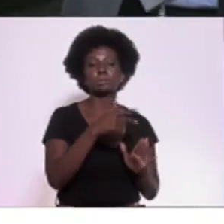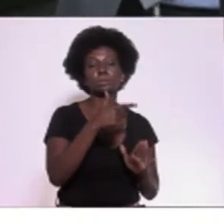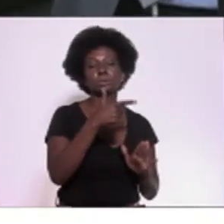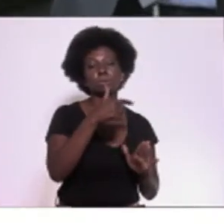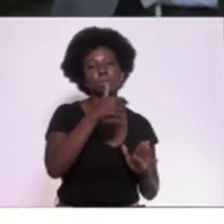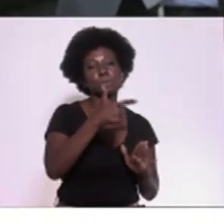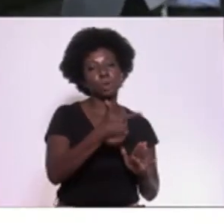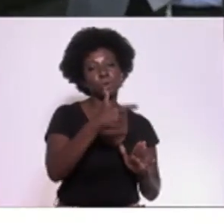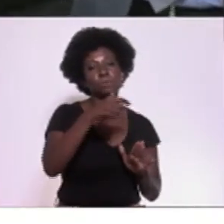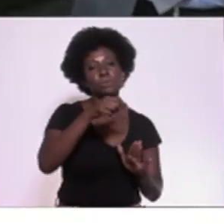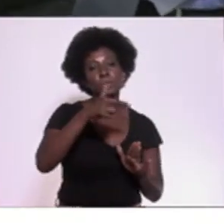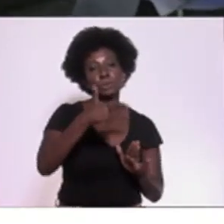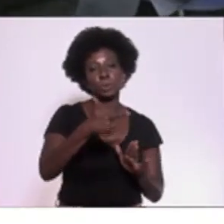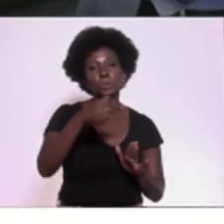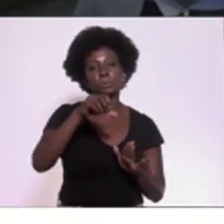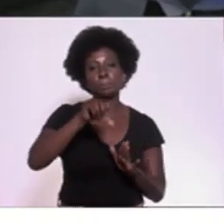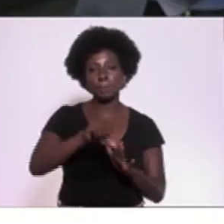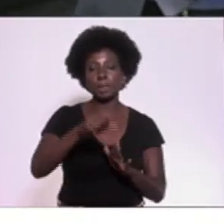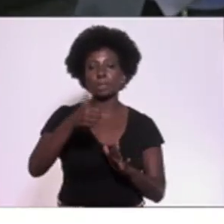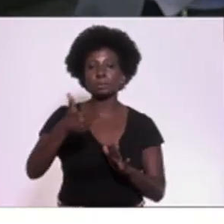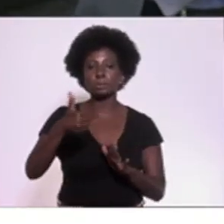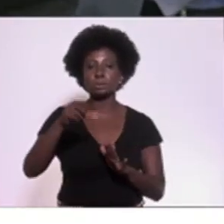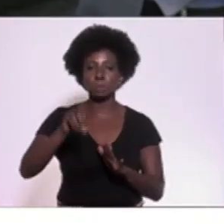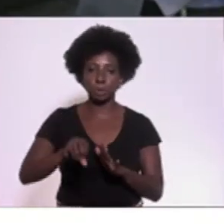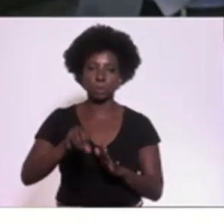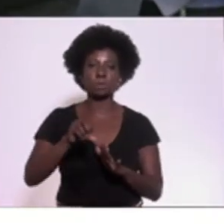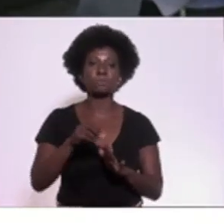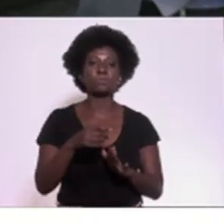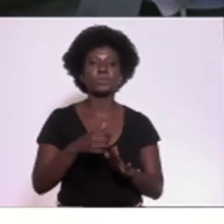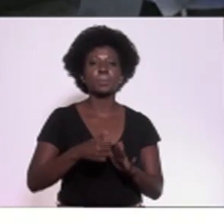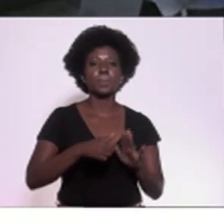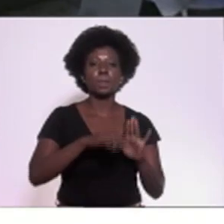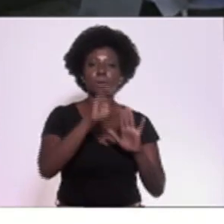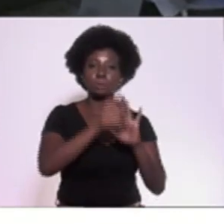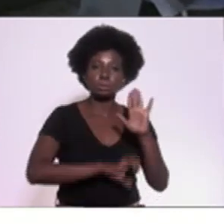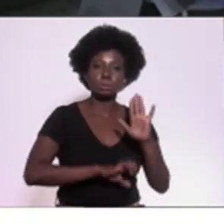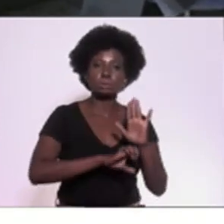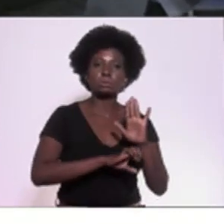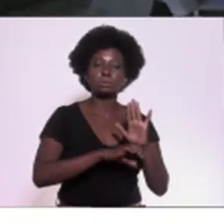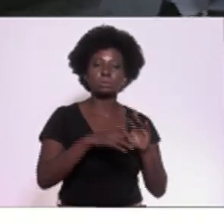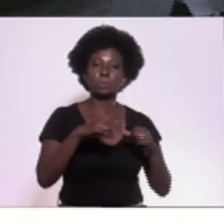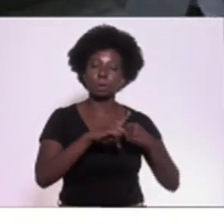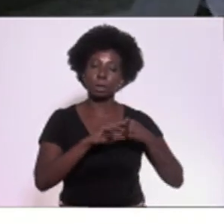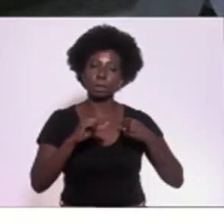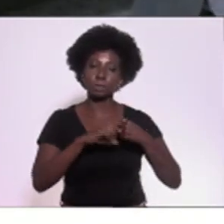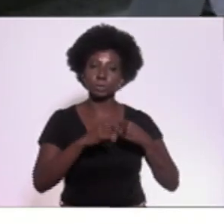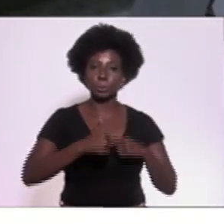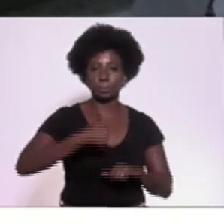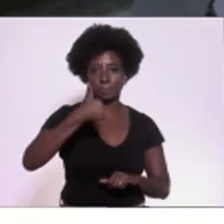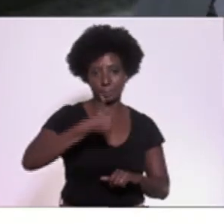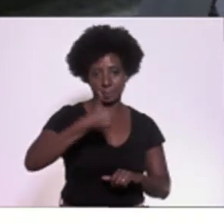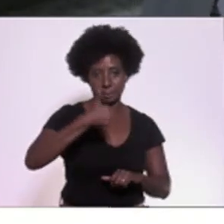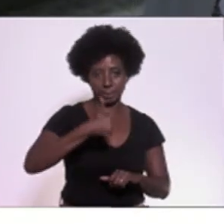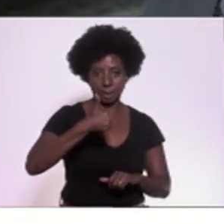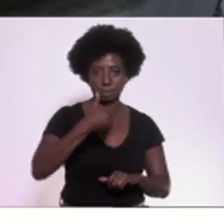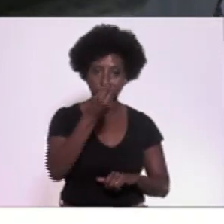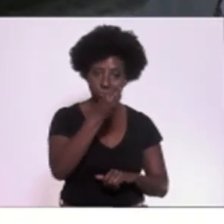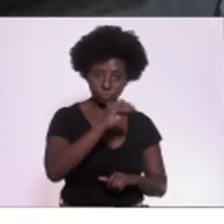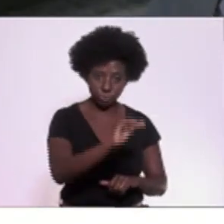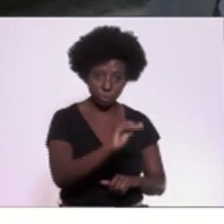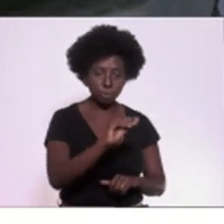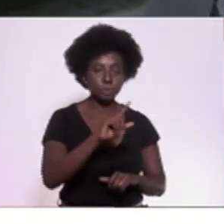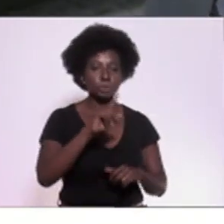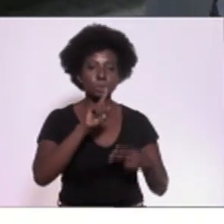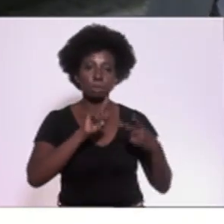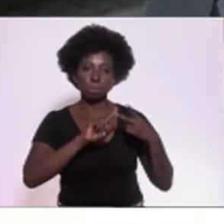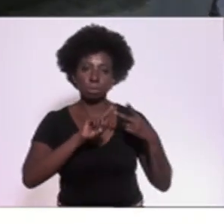926/2019, que passa a vigorar com a seguinte redação. Artigo 1º. Adicione-se inciso, onde couber, ao artigo 3º da